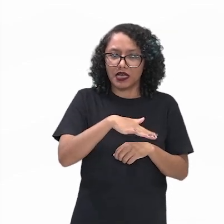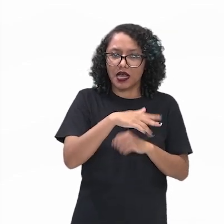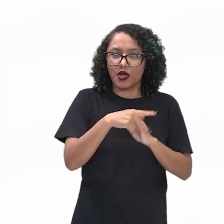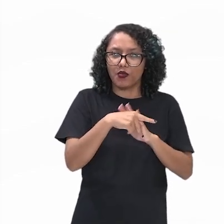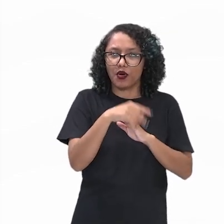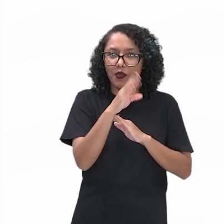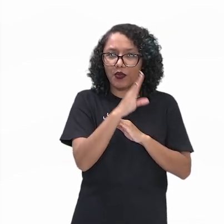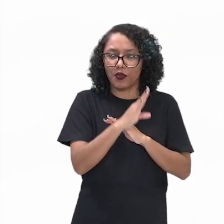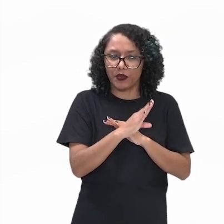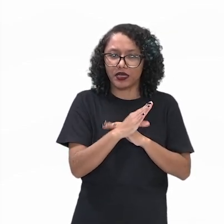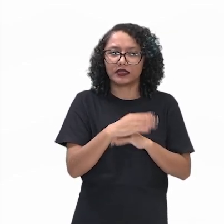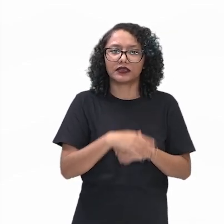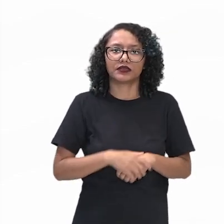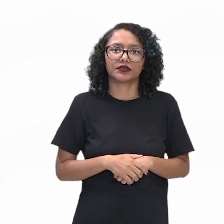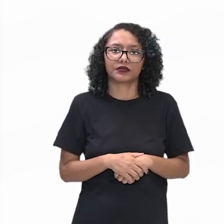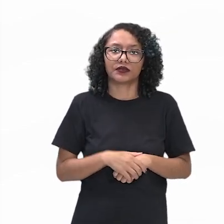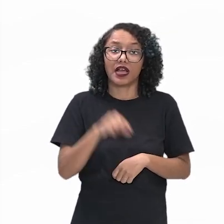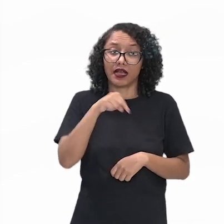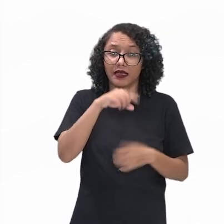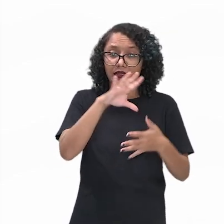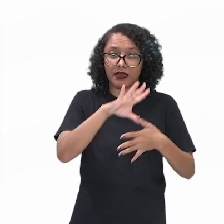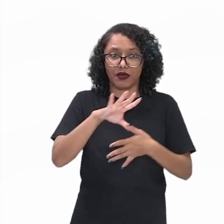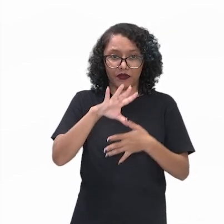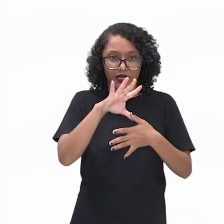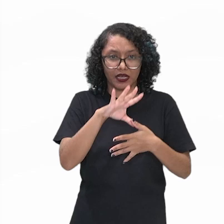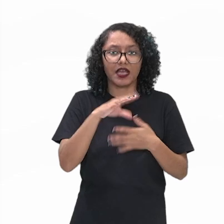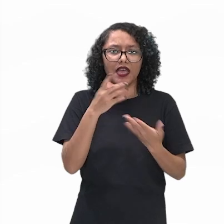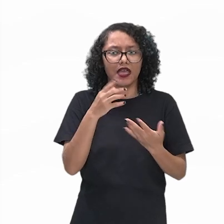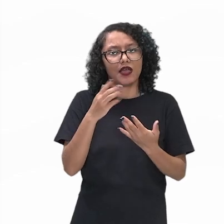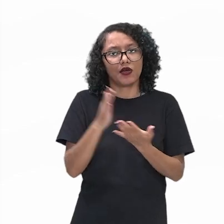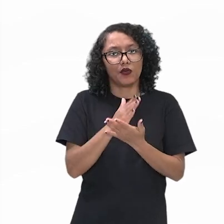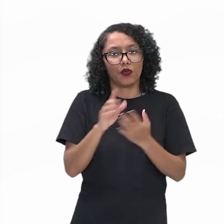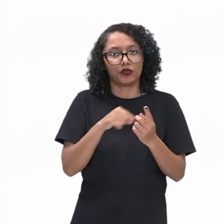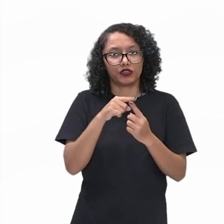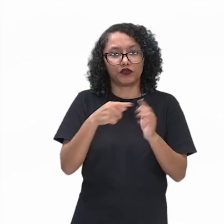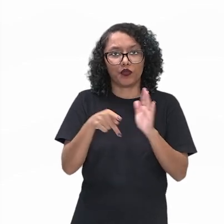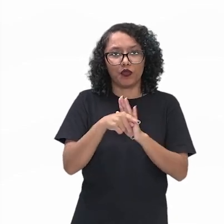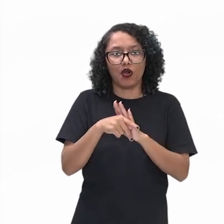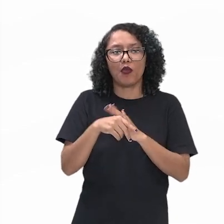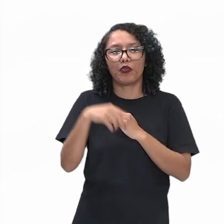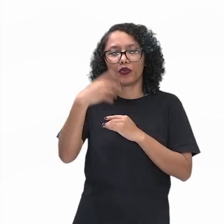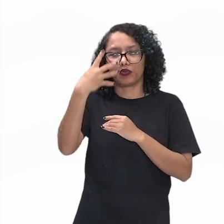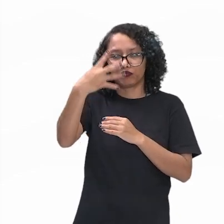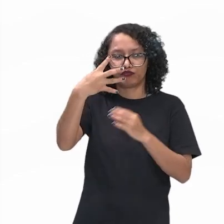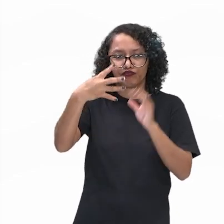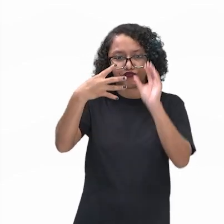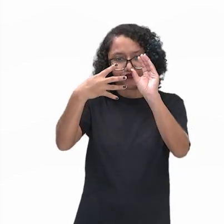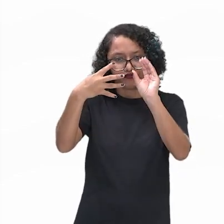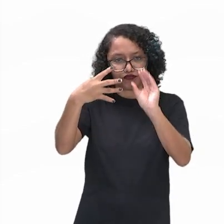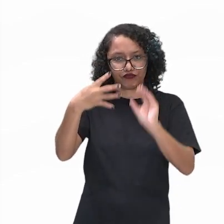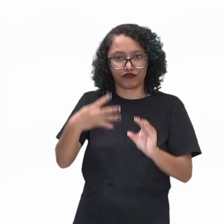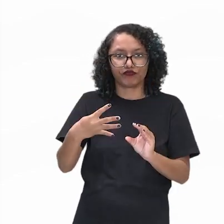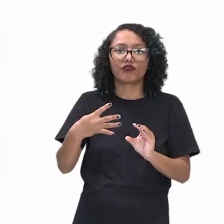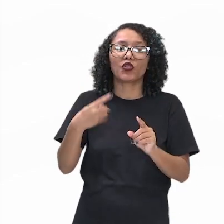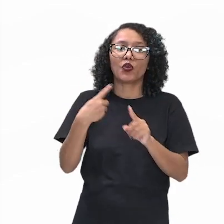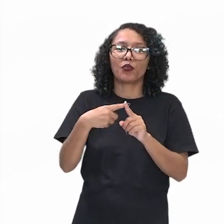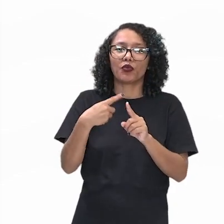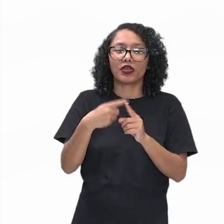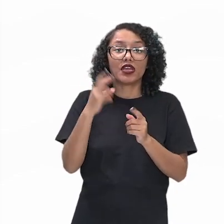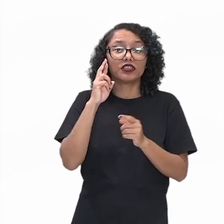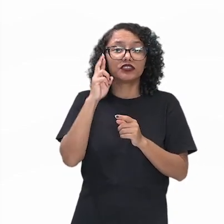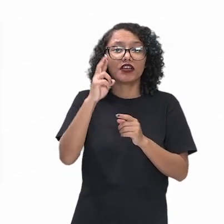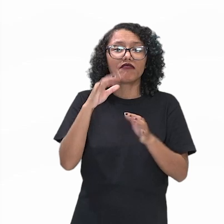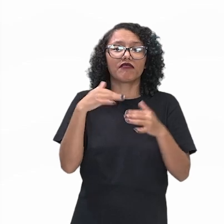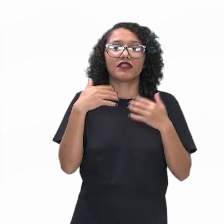América. Então, esse era um dos objetivos dessas capitanias hereditárias, até porque elas eram